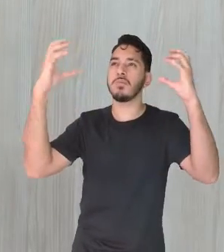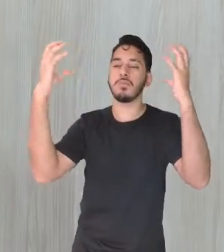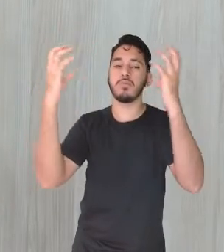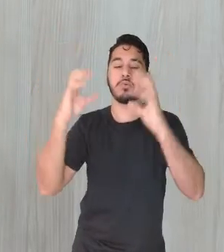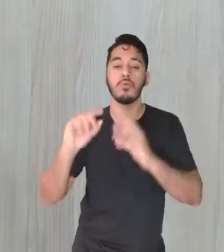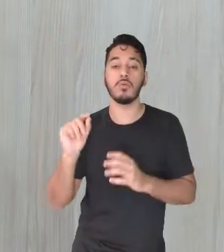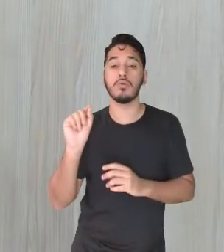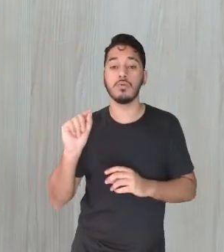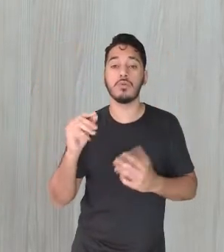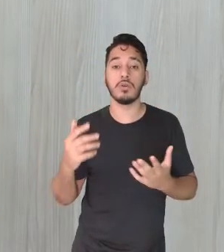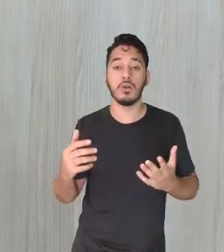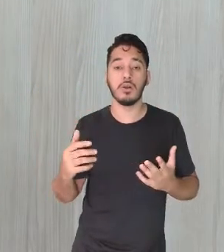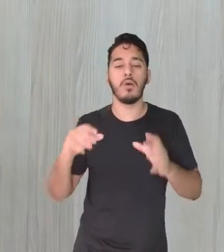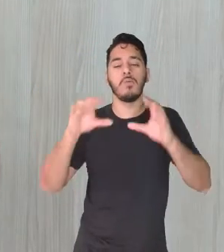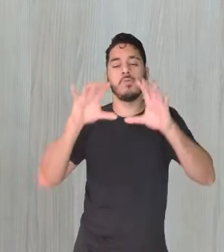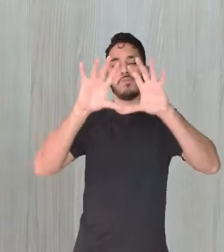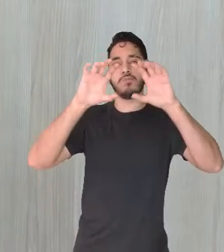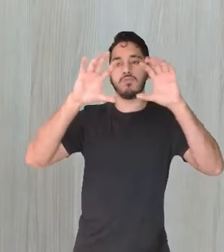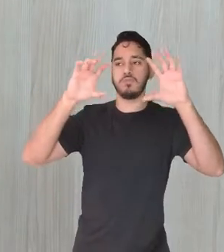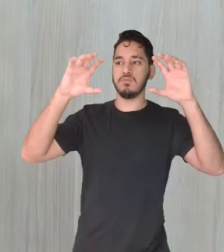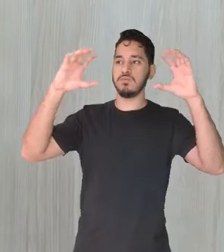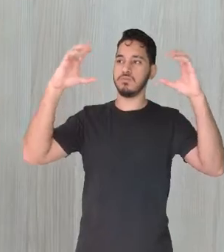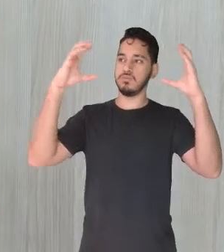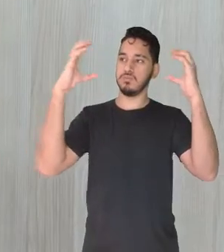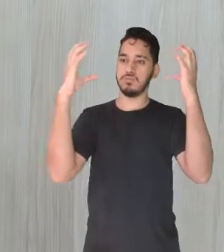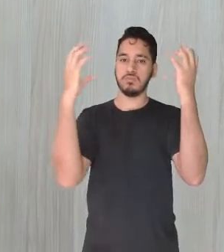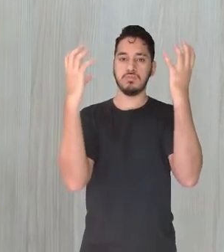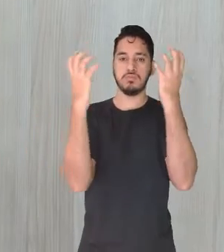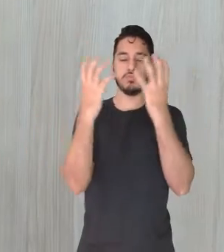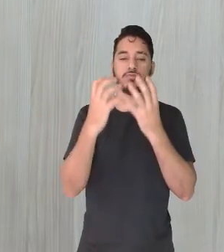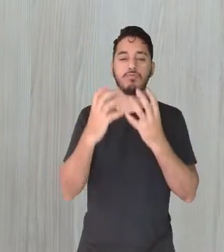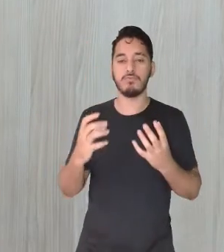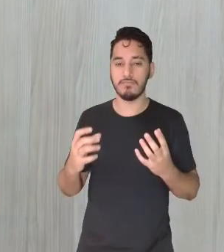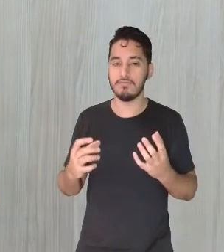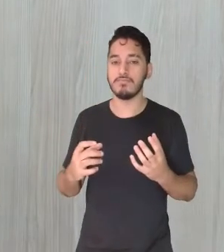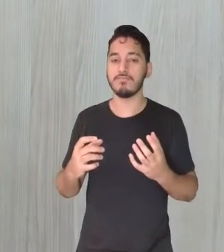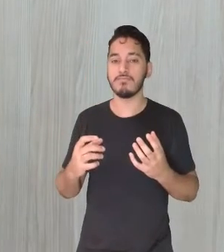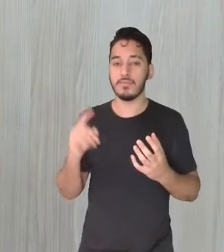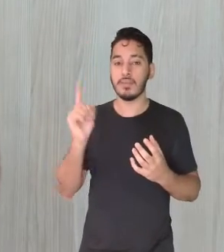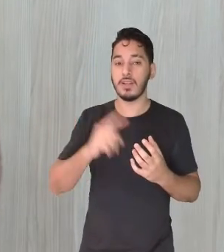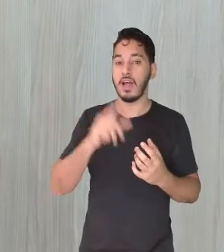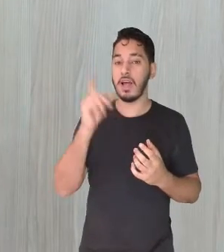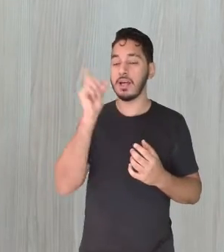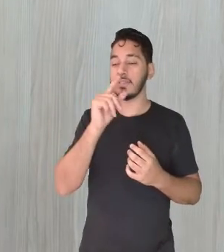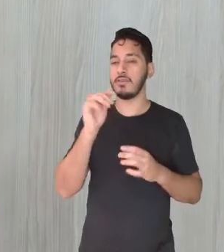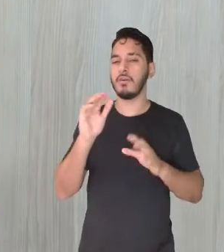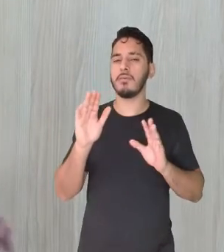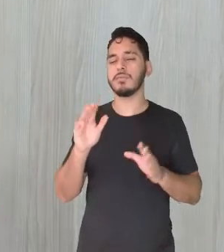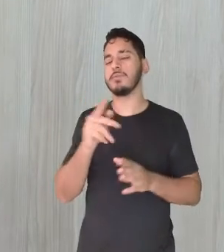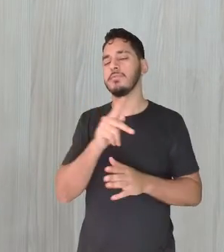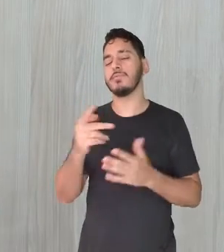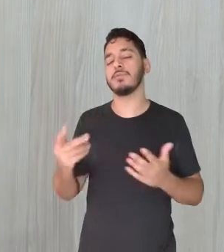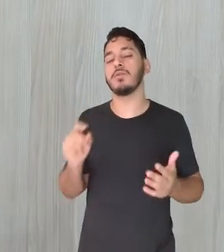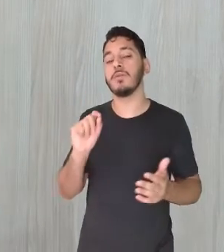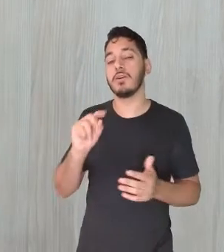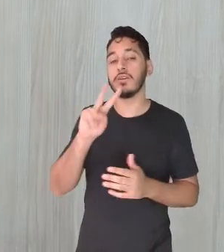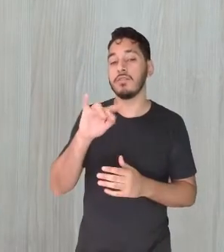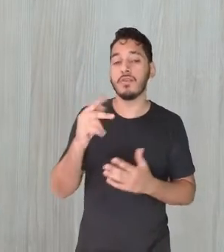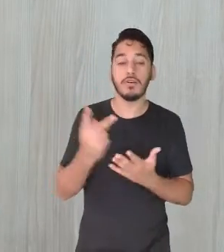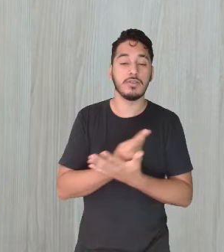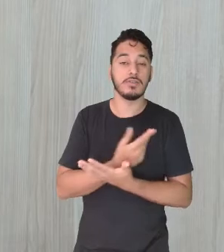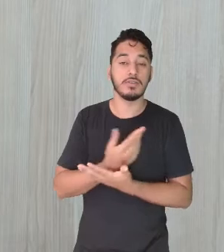Na formação das nuvens no ciclo das águas. Mas aí, professor, o que é que vai